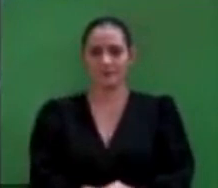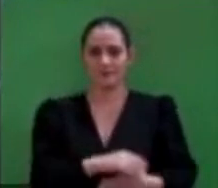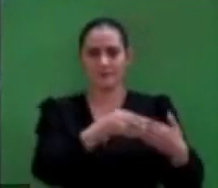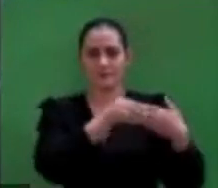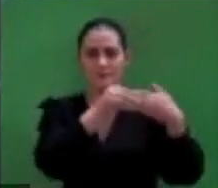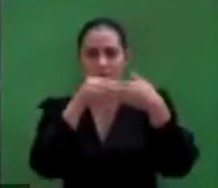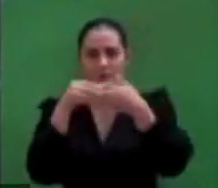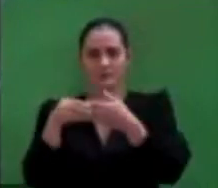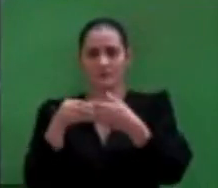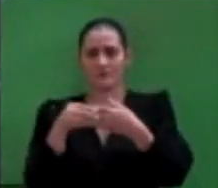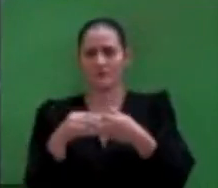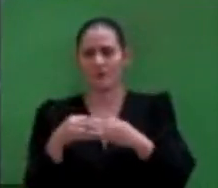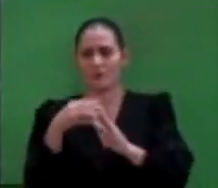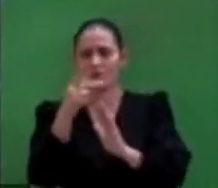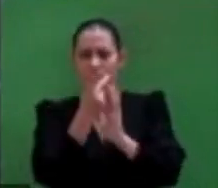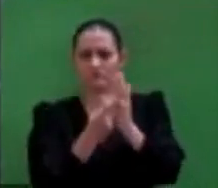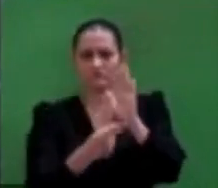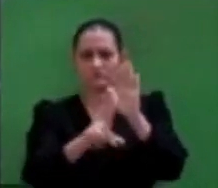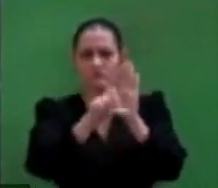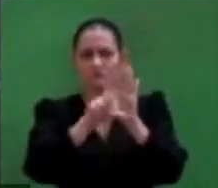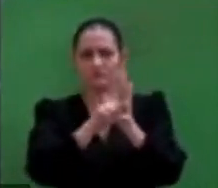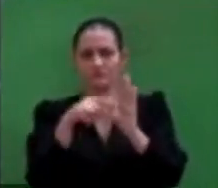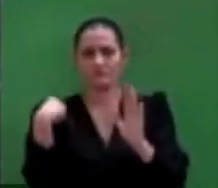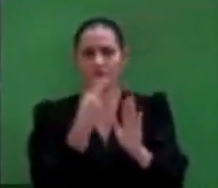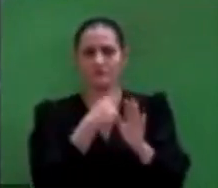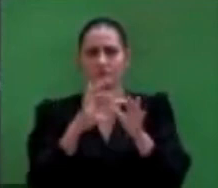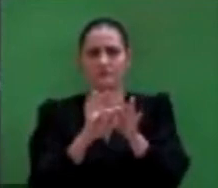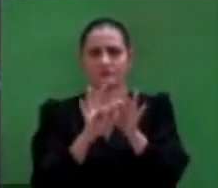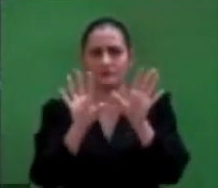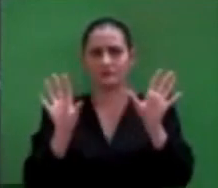Trouxeram para cá um projeto de lei e nós aprovamos